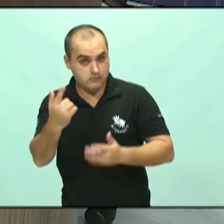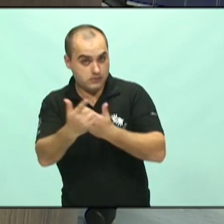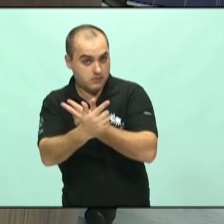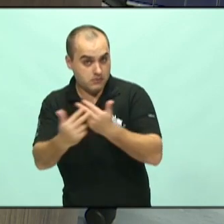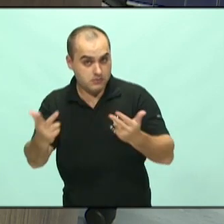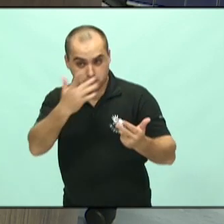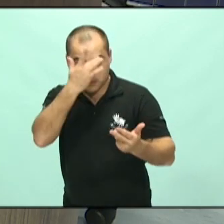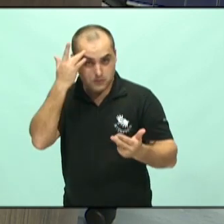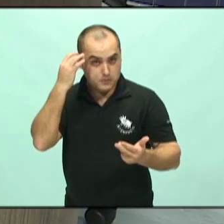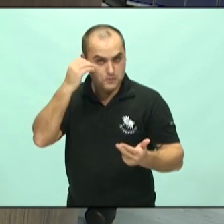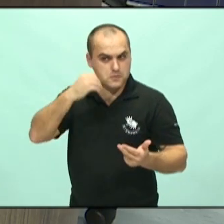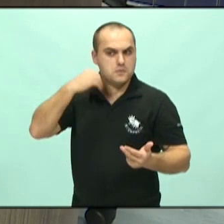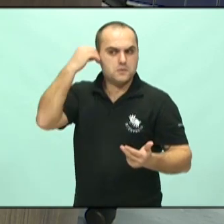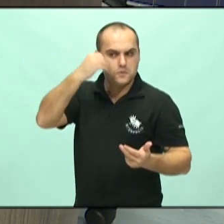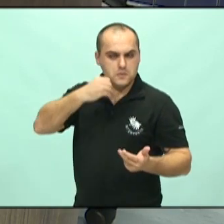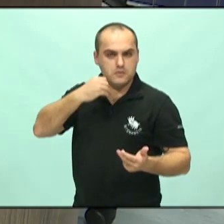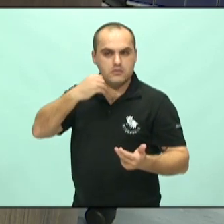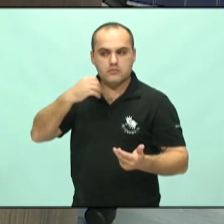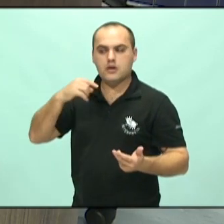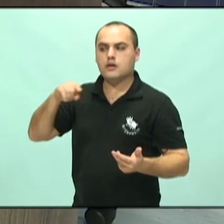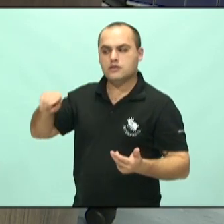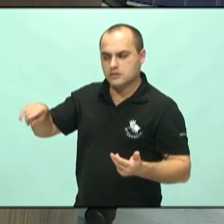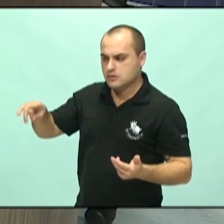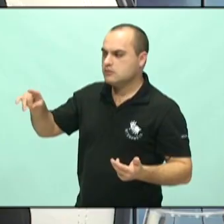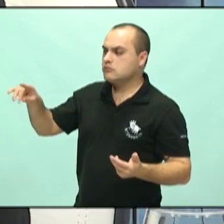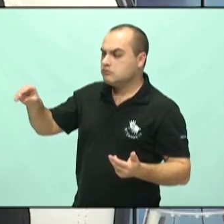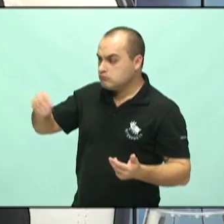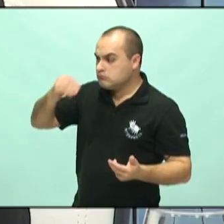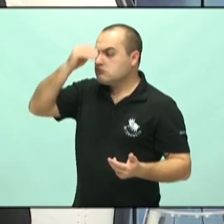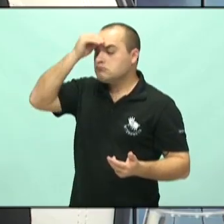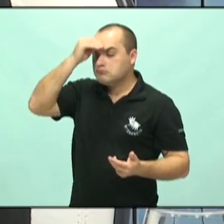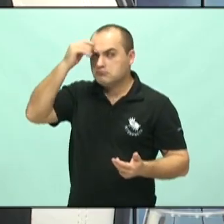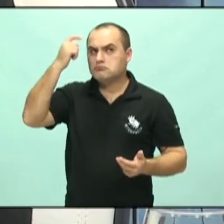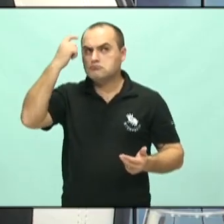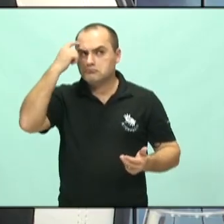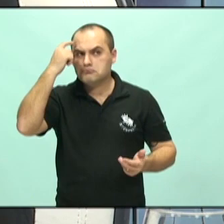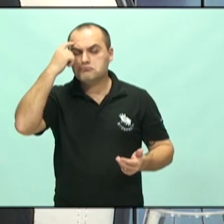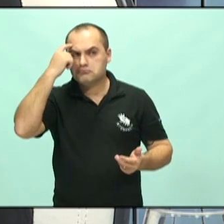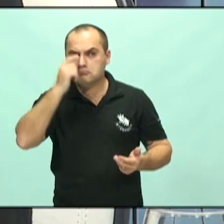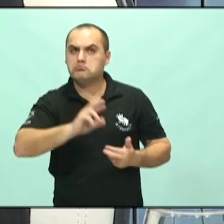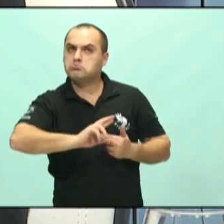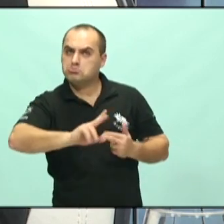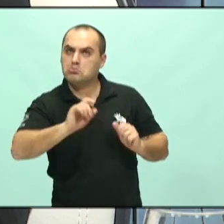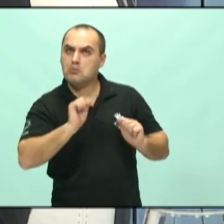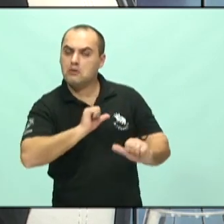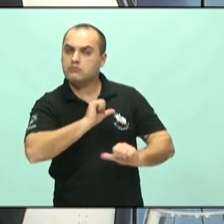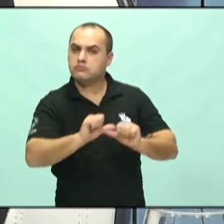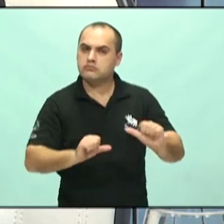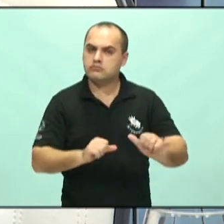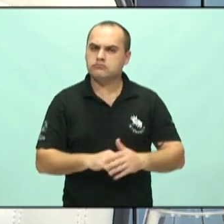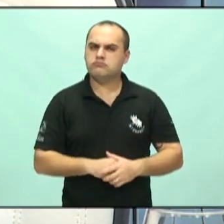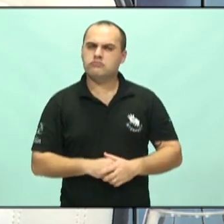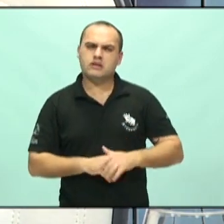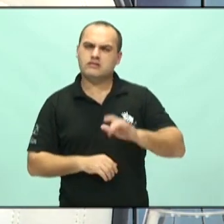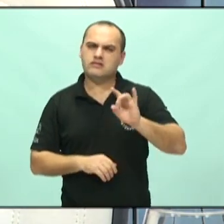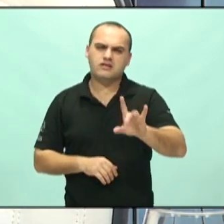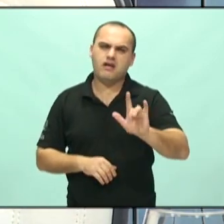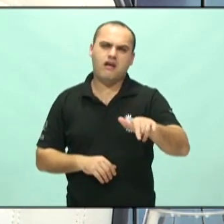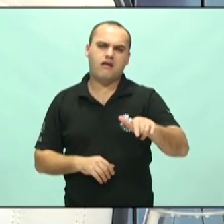está falando, ela vai ser absorvida e a gente vai pensar. Agora, se é uma crítica